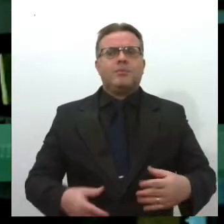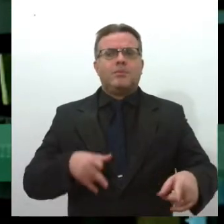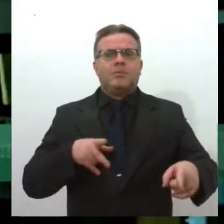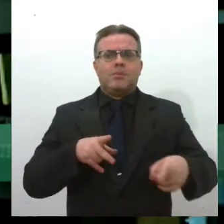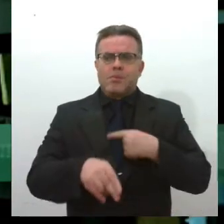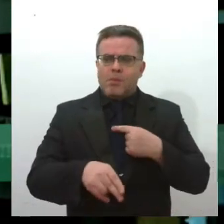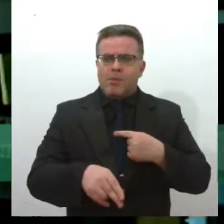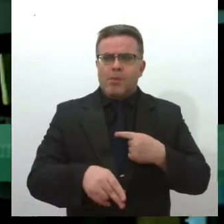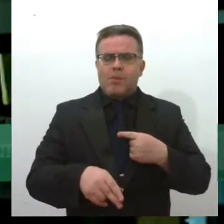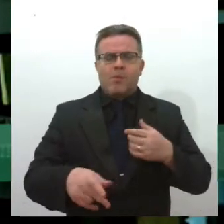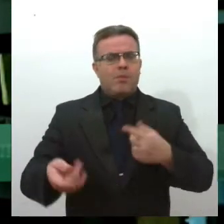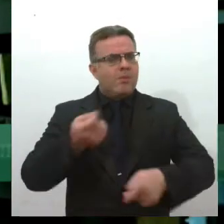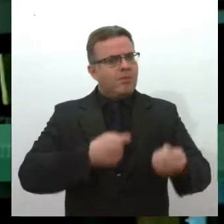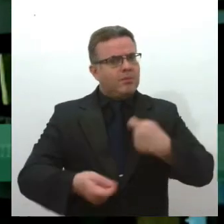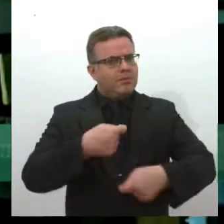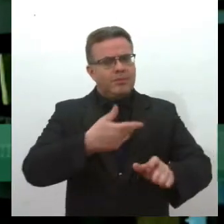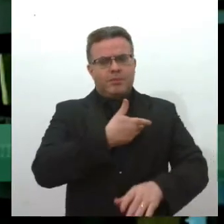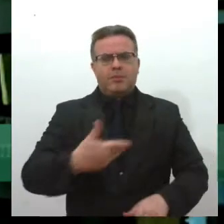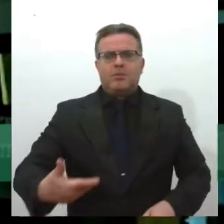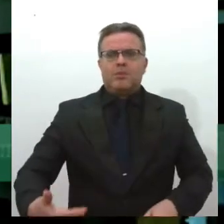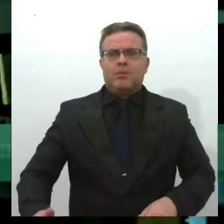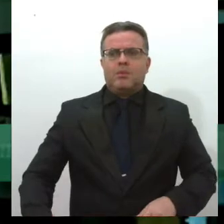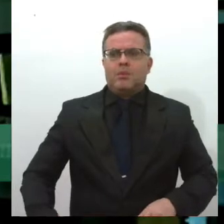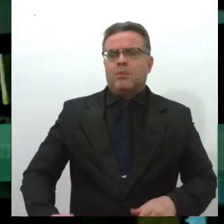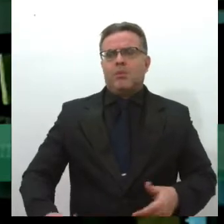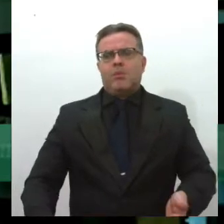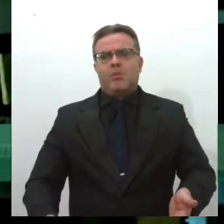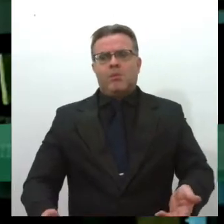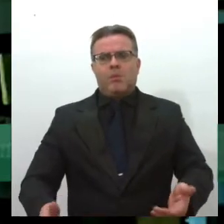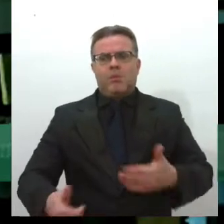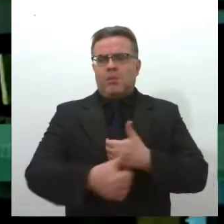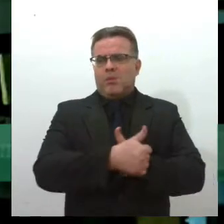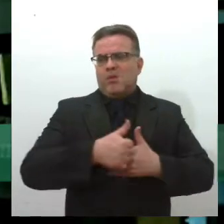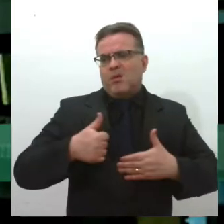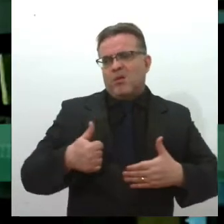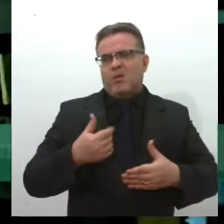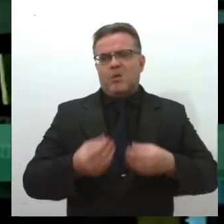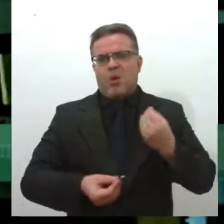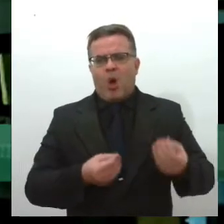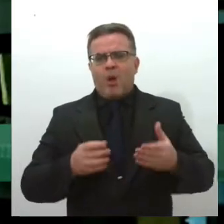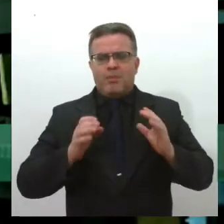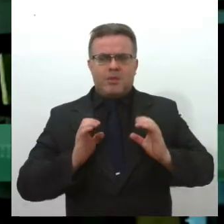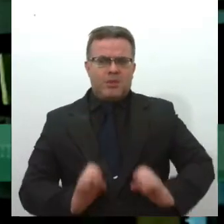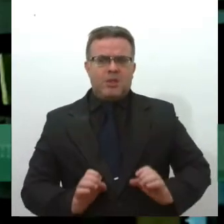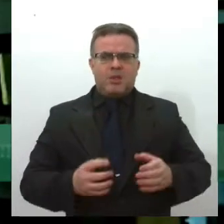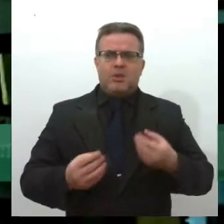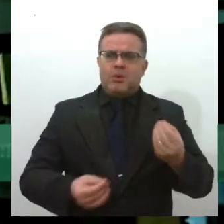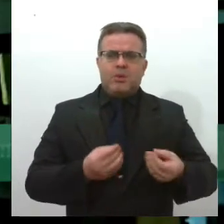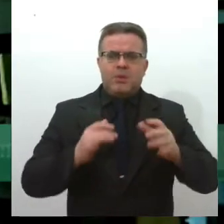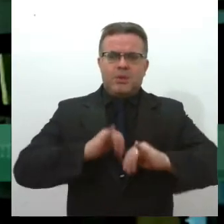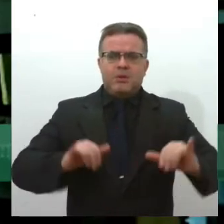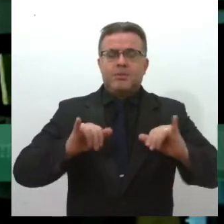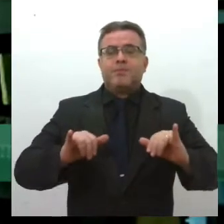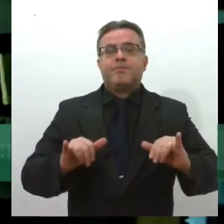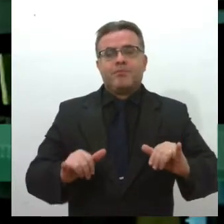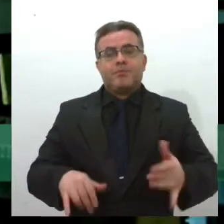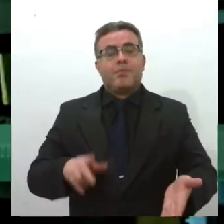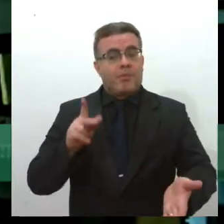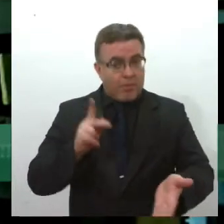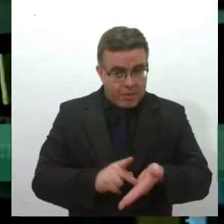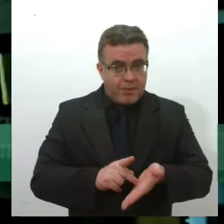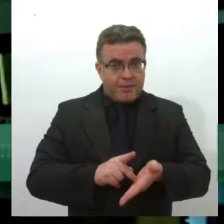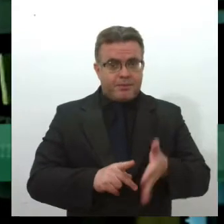administração pública, princípio da impessoalidade, princípio da moralidade e assim por diante, princípio da publicidade, na prática,